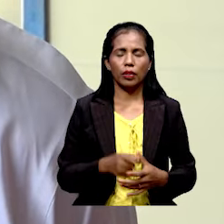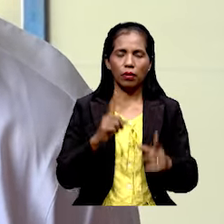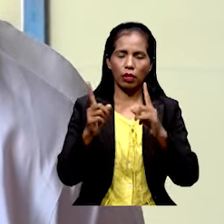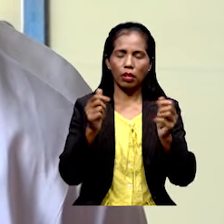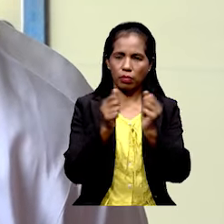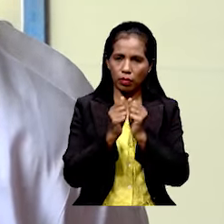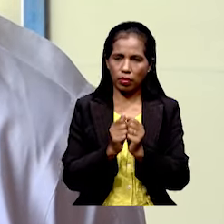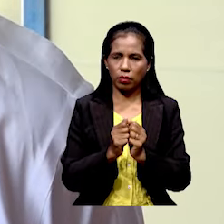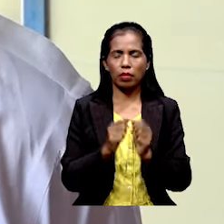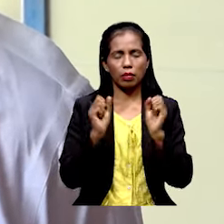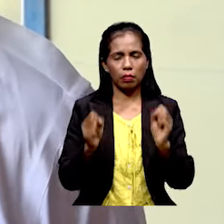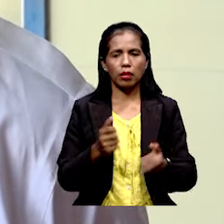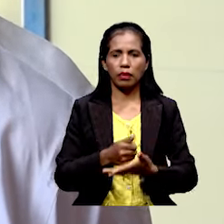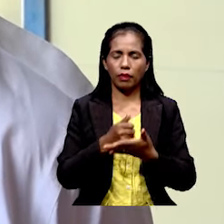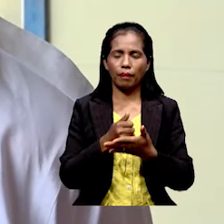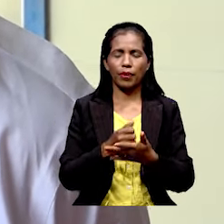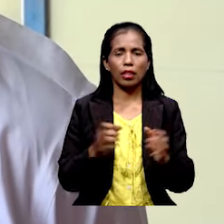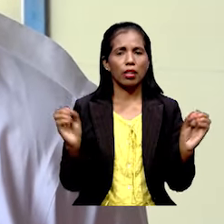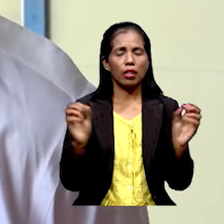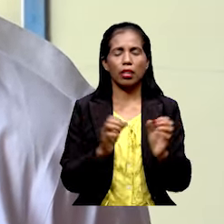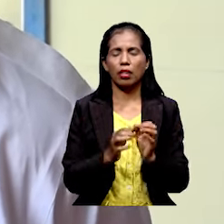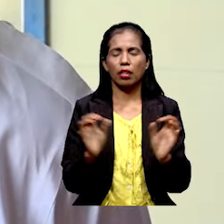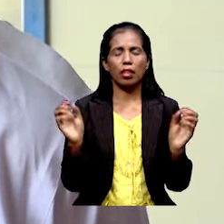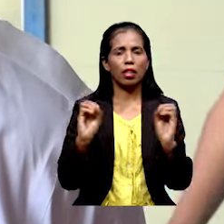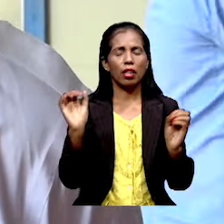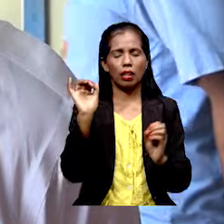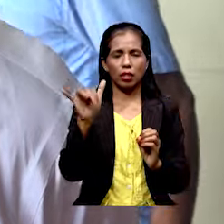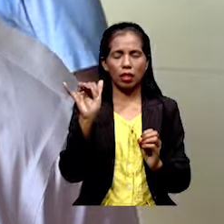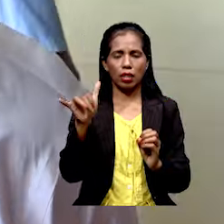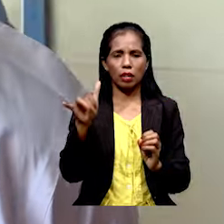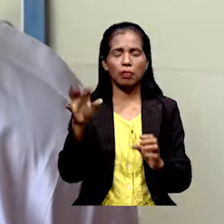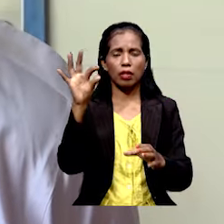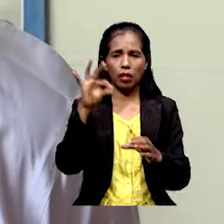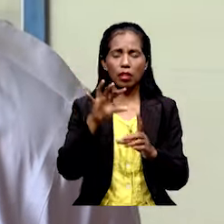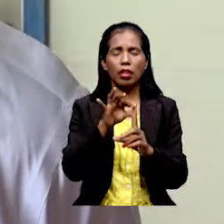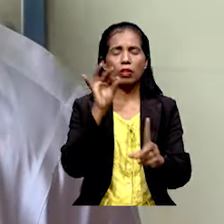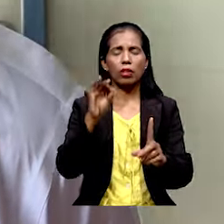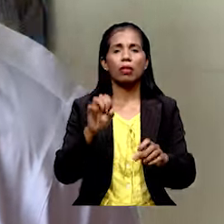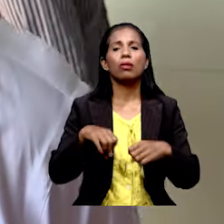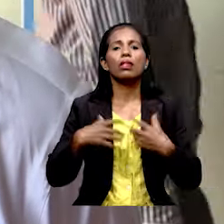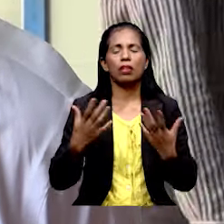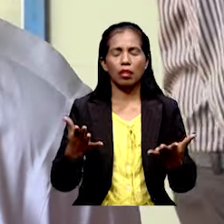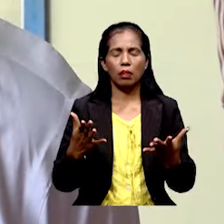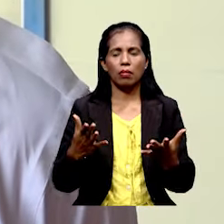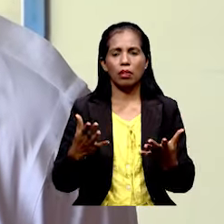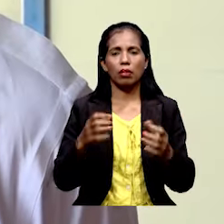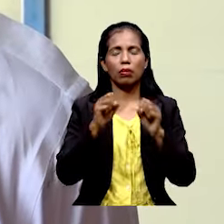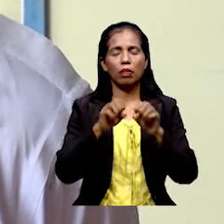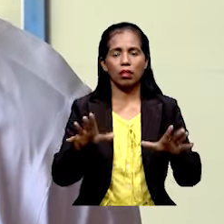atende e entende mal. Ni la concorre va va va elecciones a los amatu la con confianza. La ia va va.